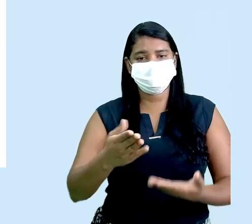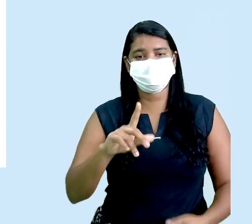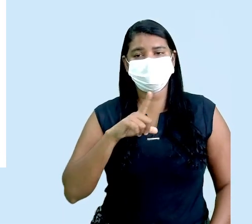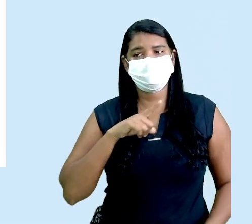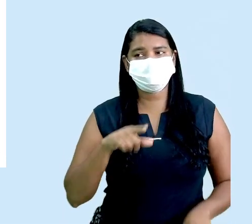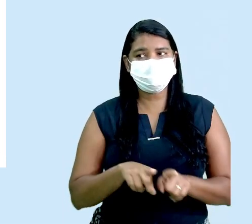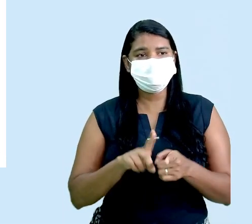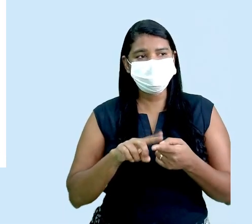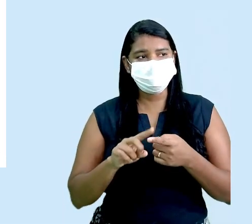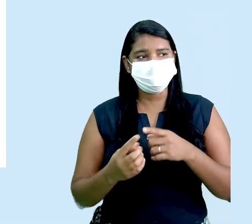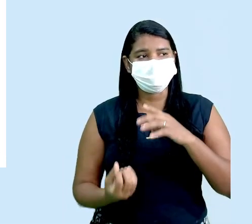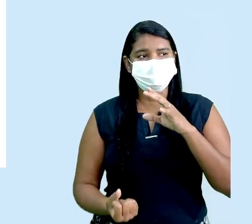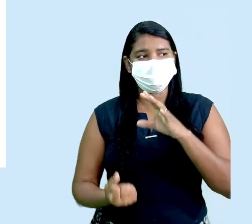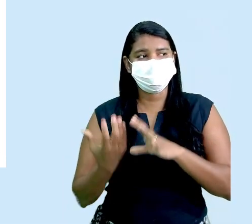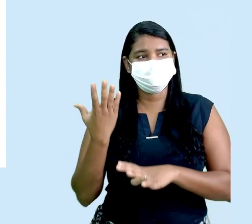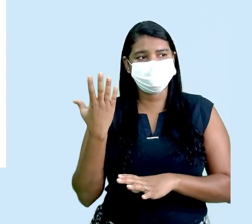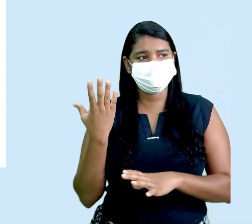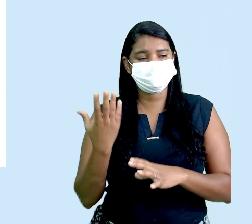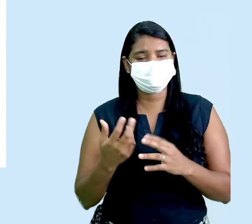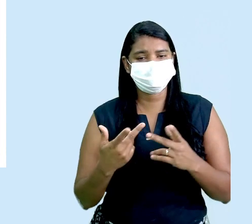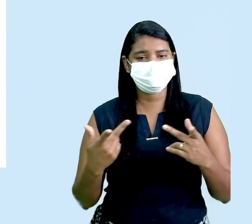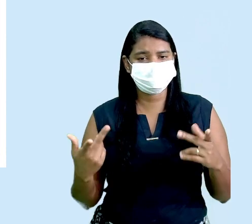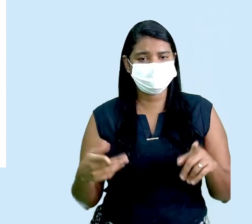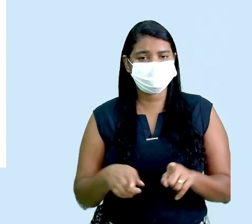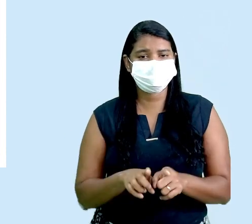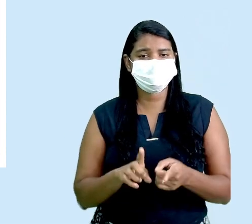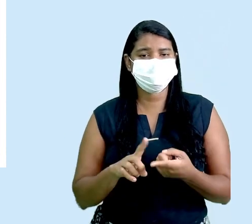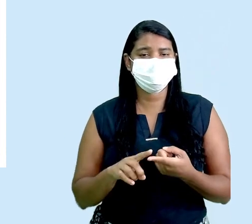o surgimento de alguns estilos